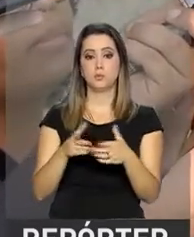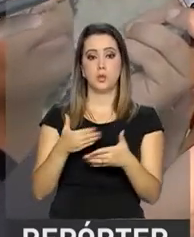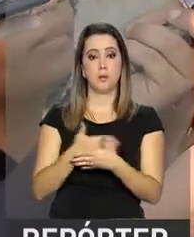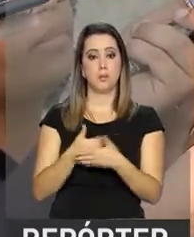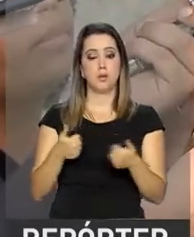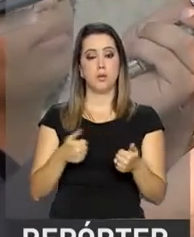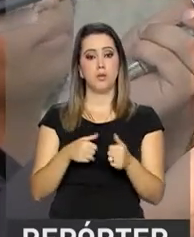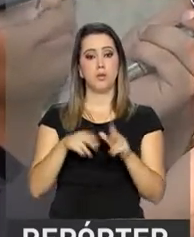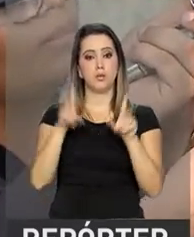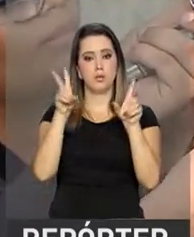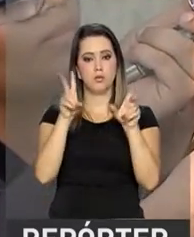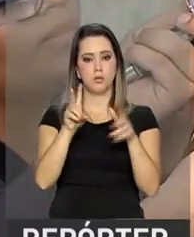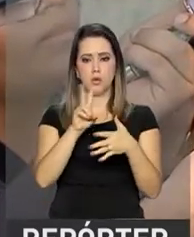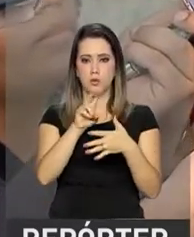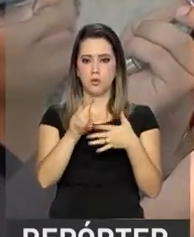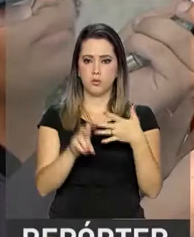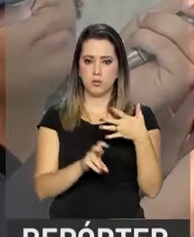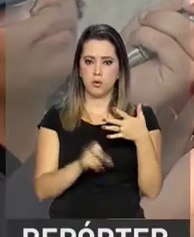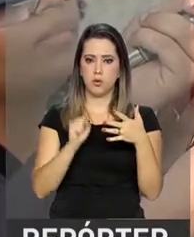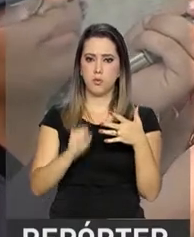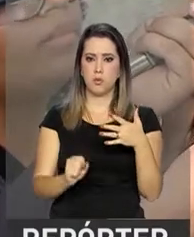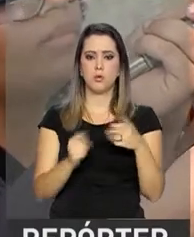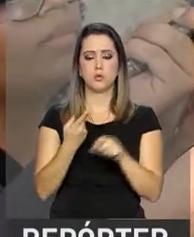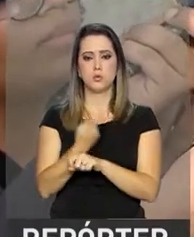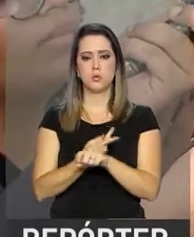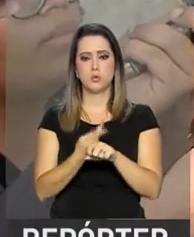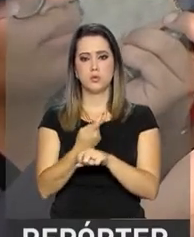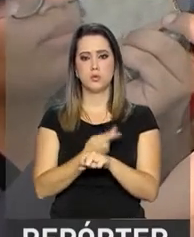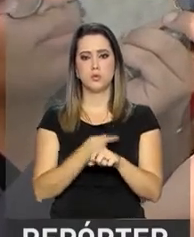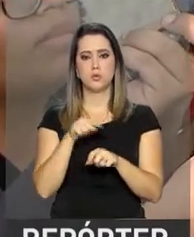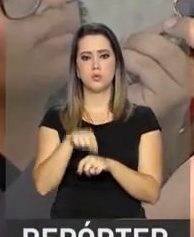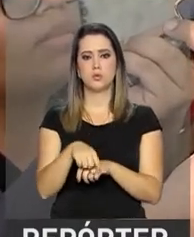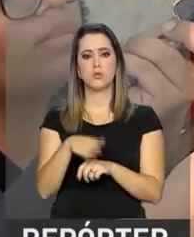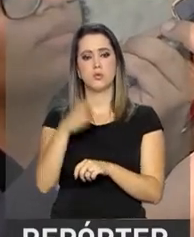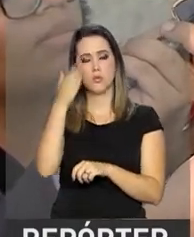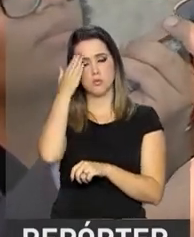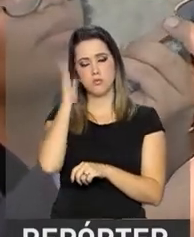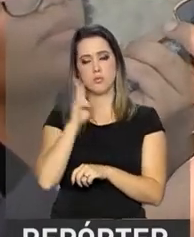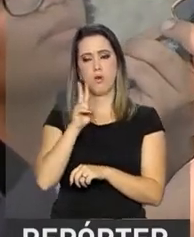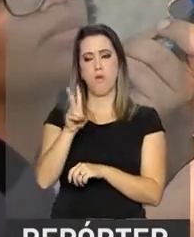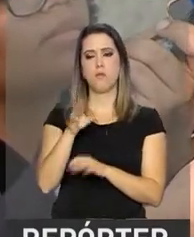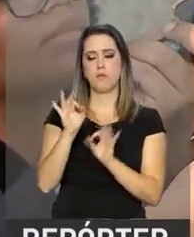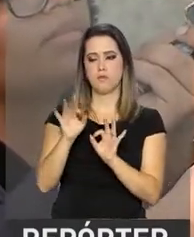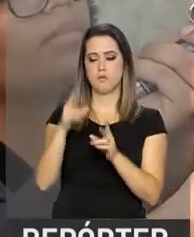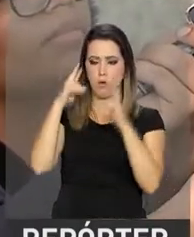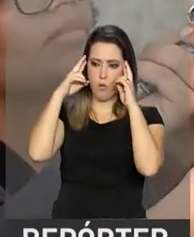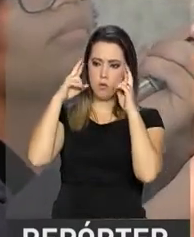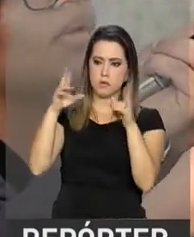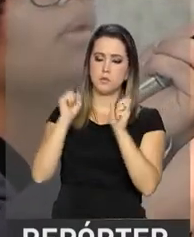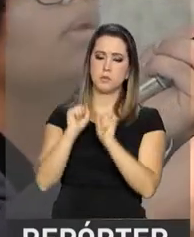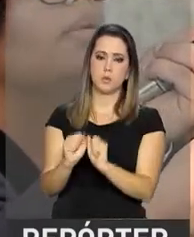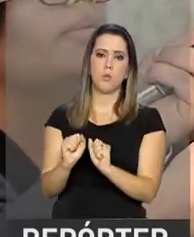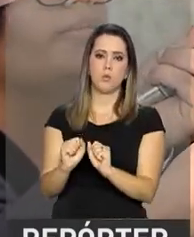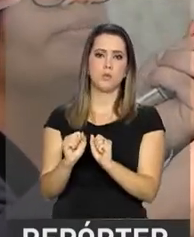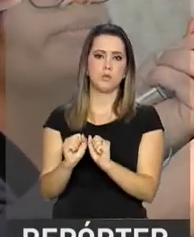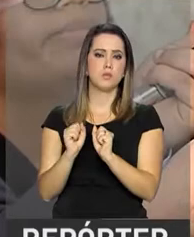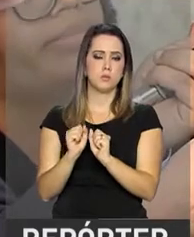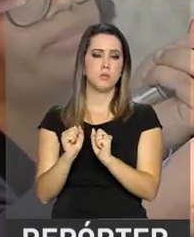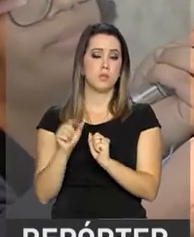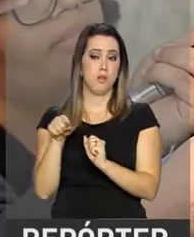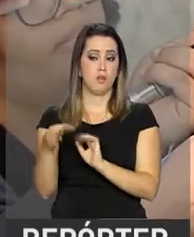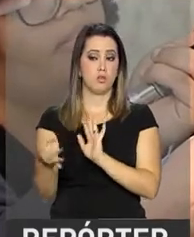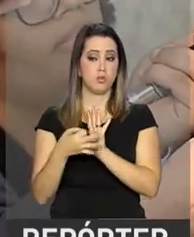aprimorar o texto, essas podem nos procurar, que serão ouvidas com muita consideração e respeito e com possibilidade de que as